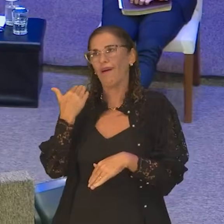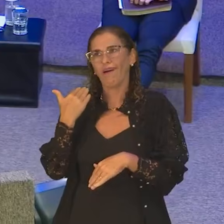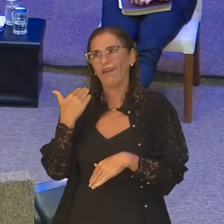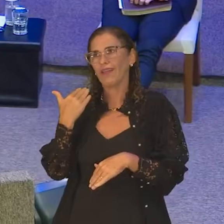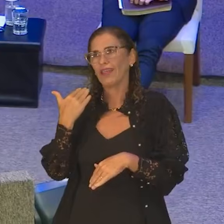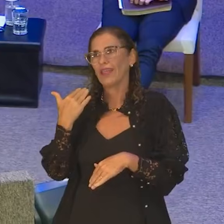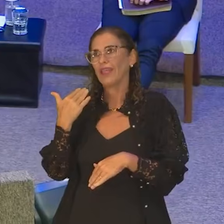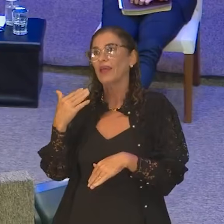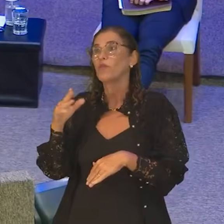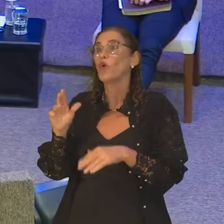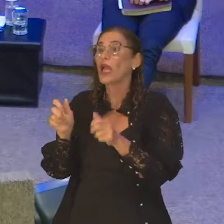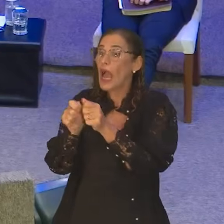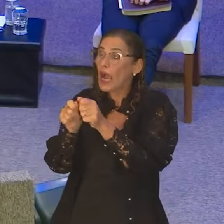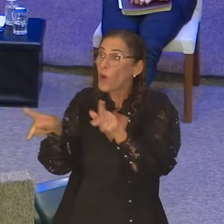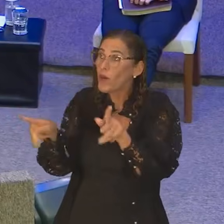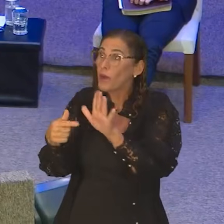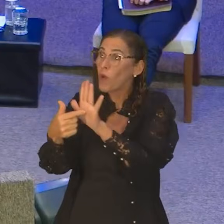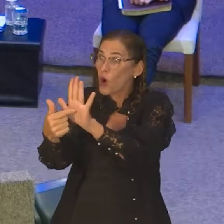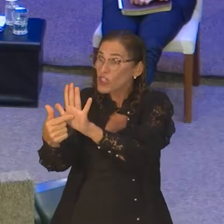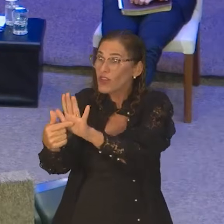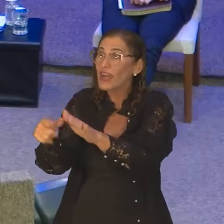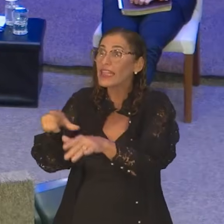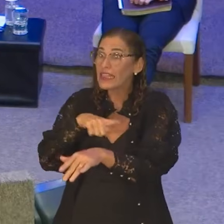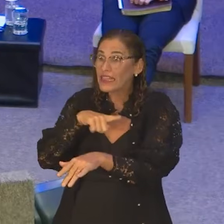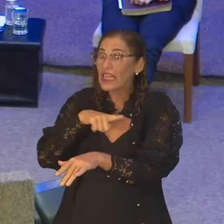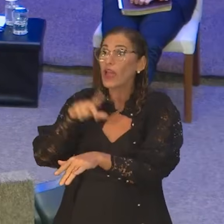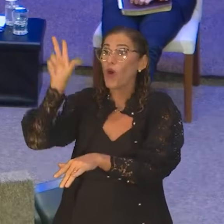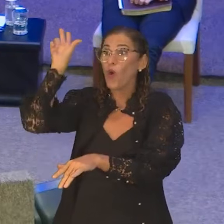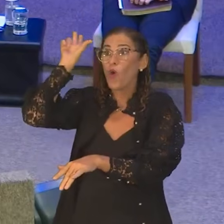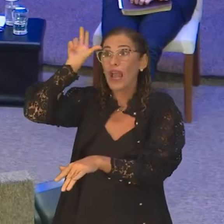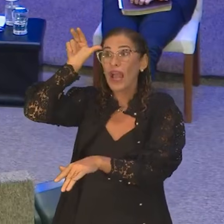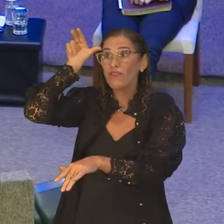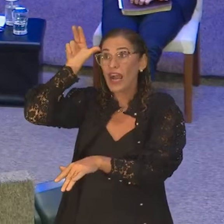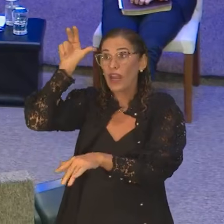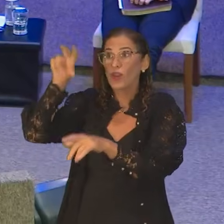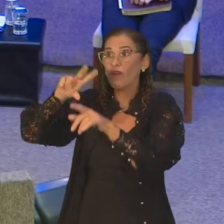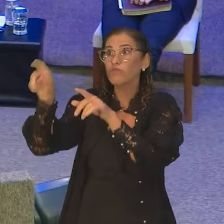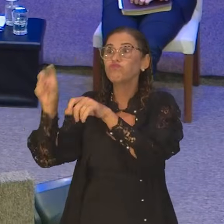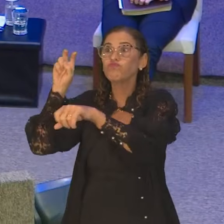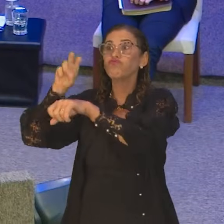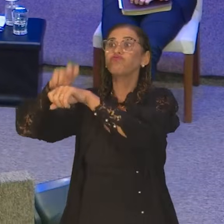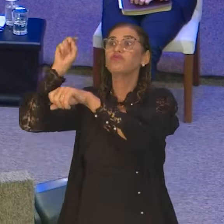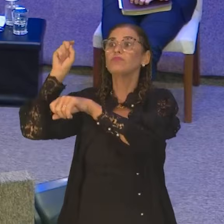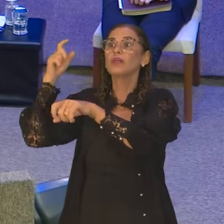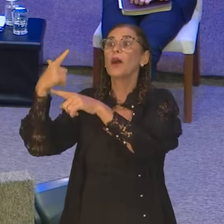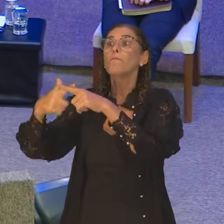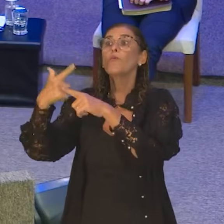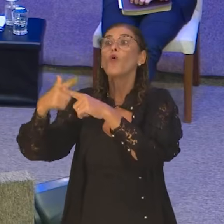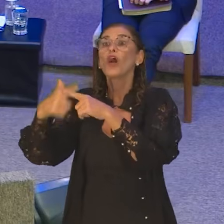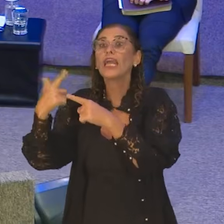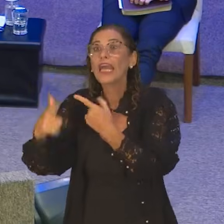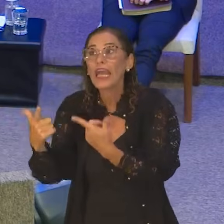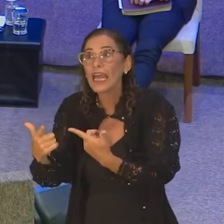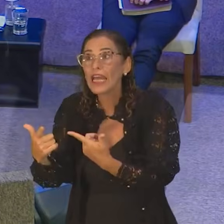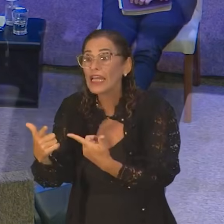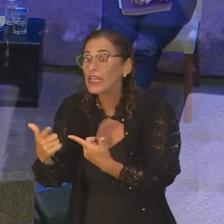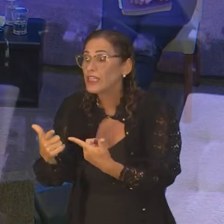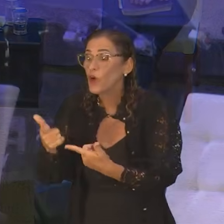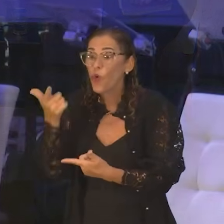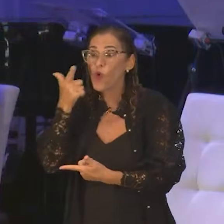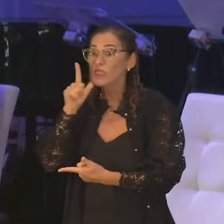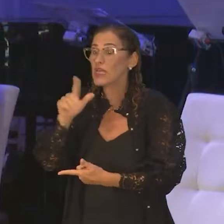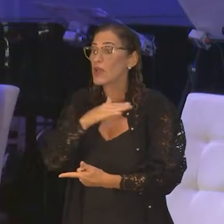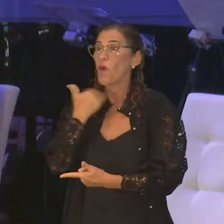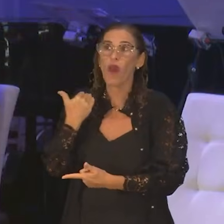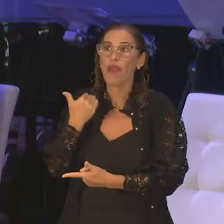naqueles dias, quem deseja morrer e quem não pode encontrar a morte, é porque está sentindo muito dor. E Deus não vai deixar